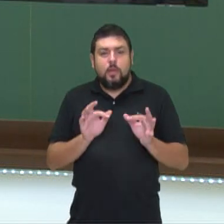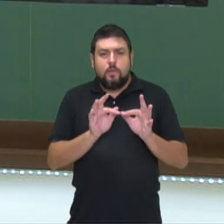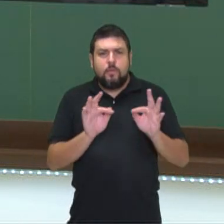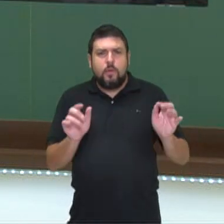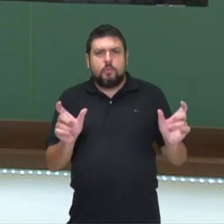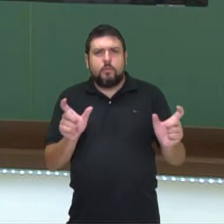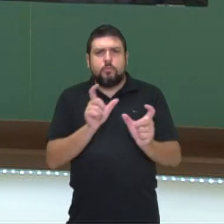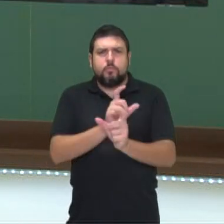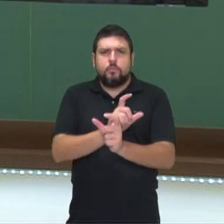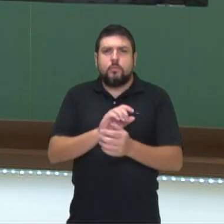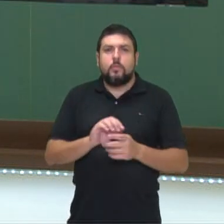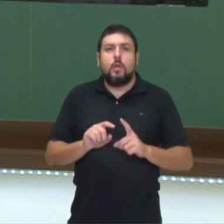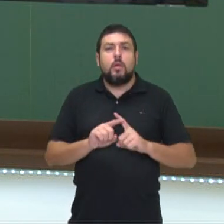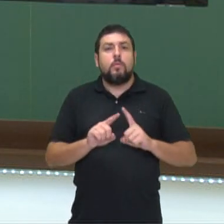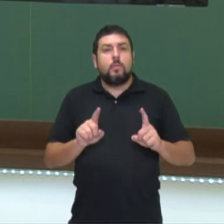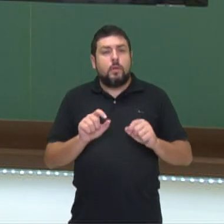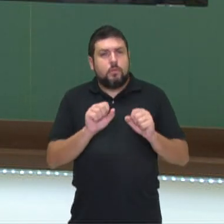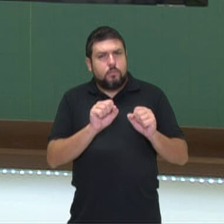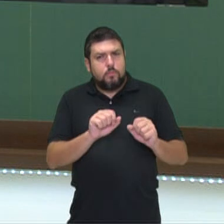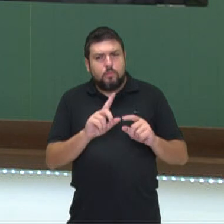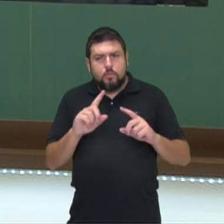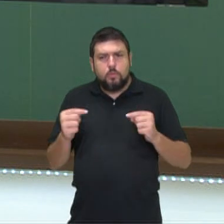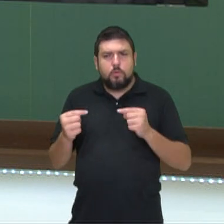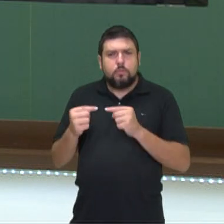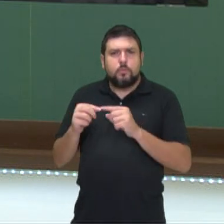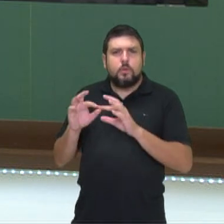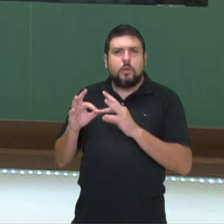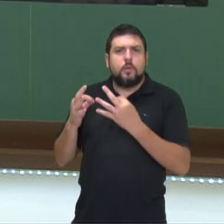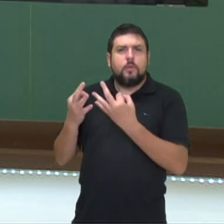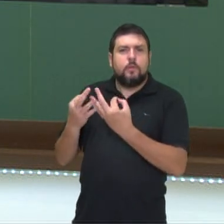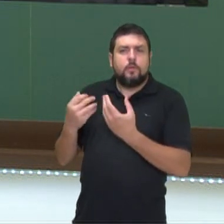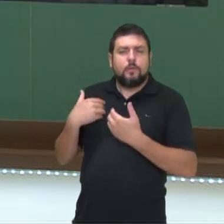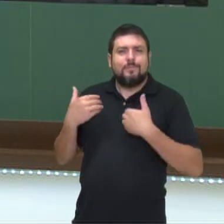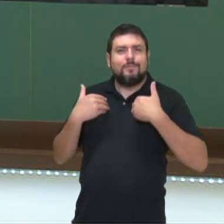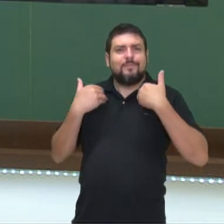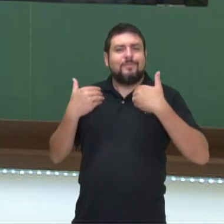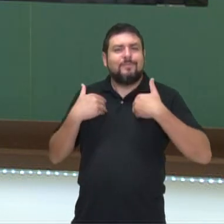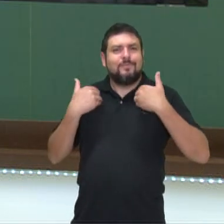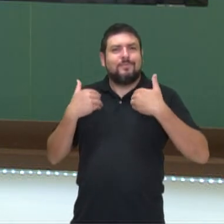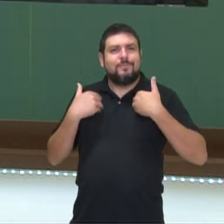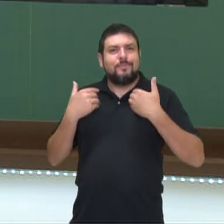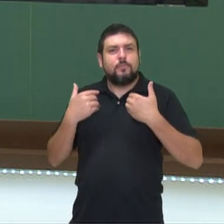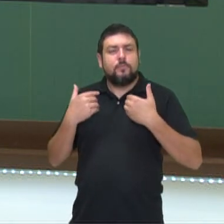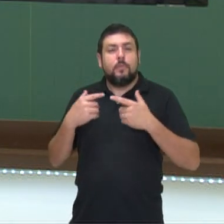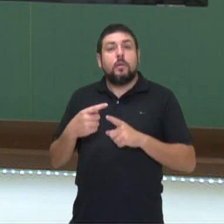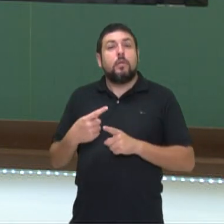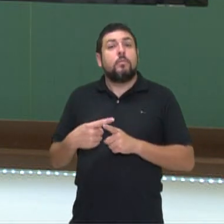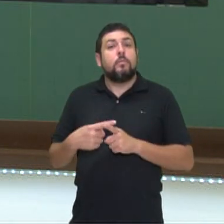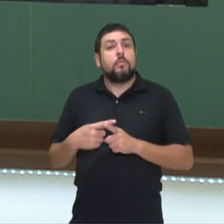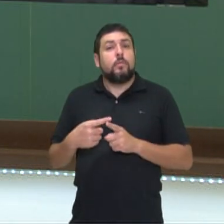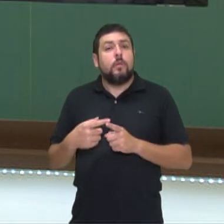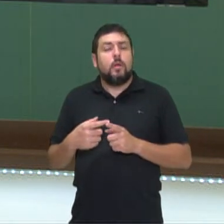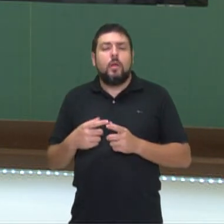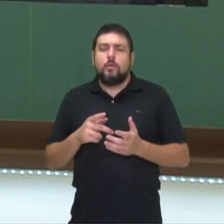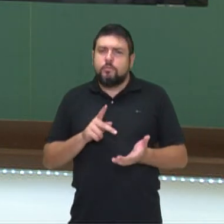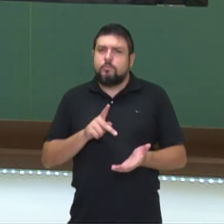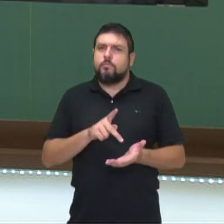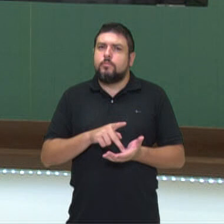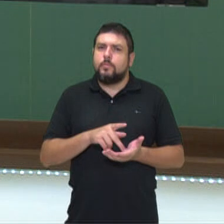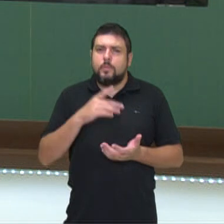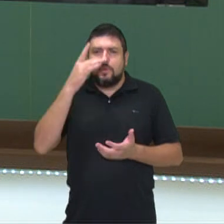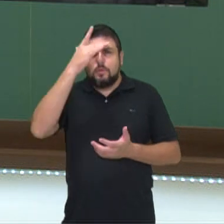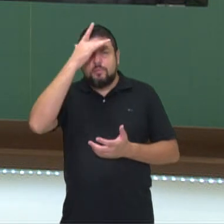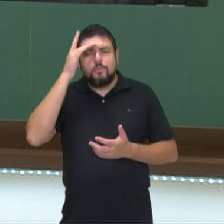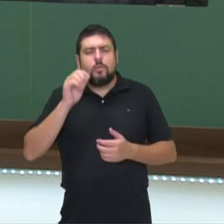pode ter atribuído, sim, a família sendo uma grande alegria, Porque muitas vezes na maioria das vezes a alegria das